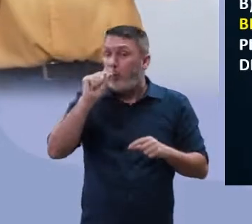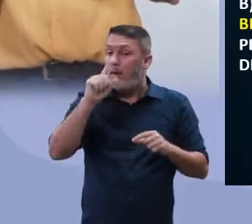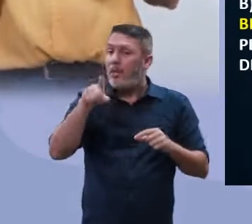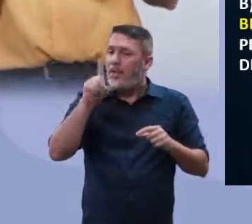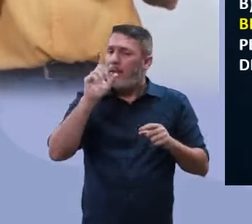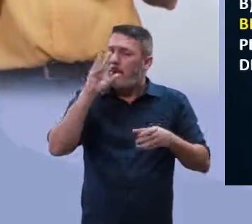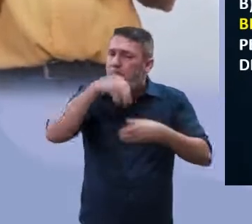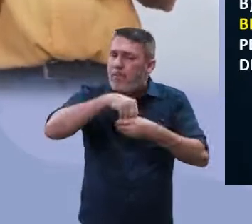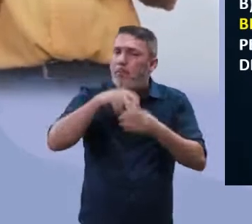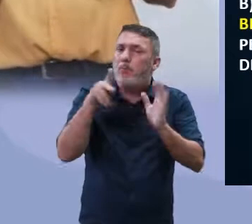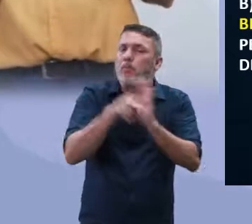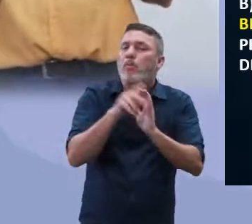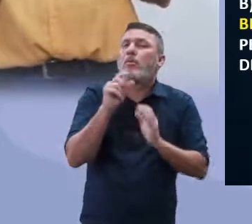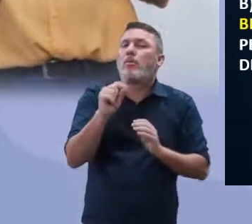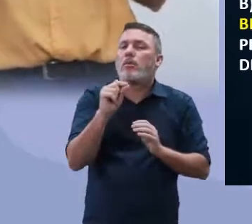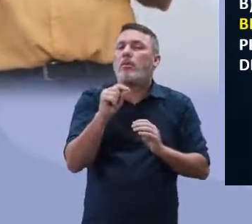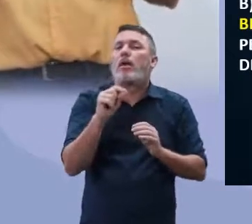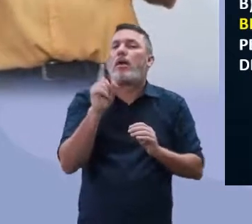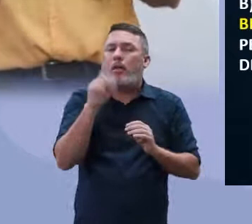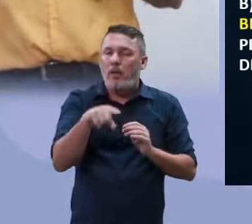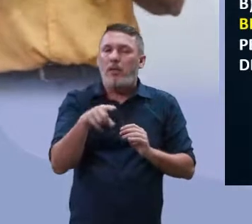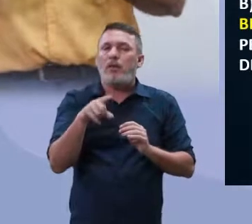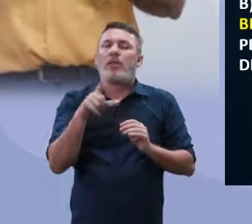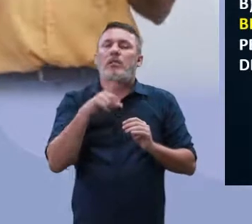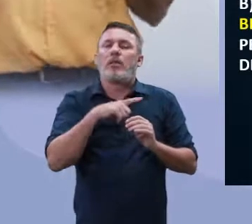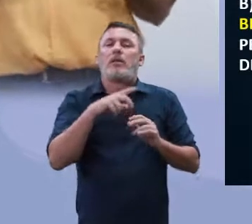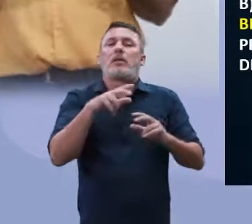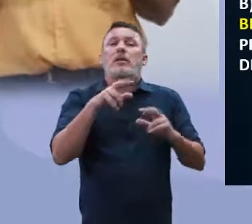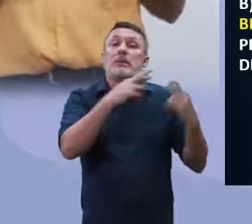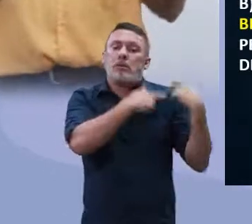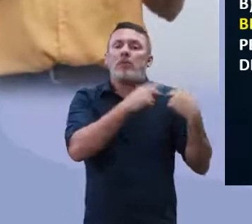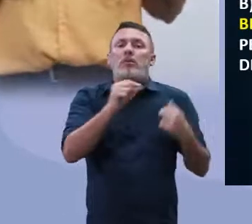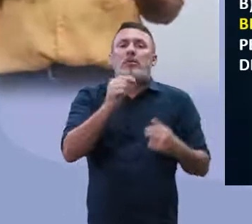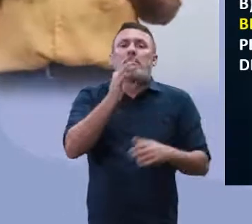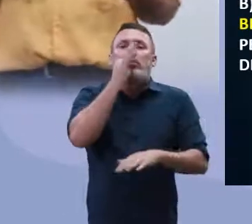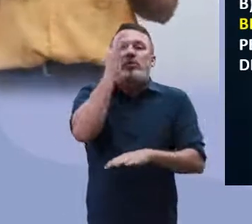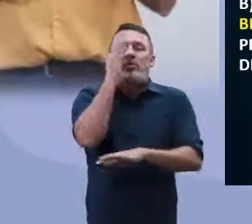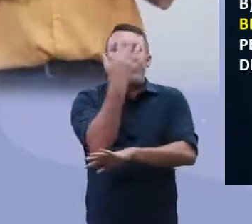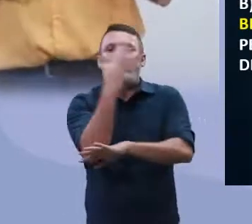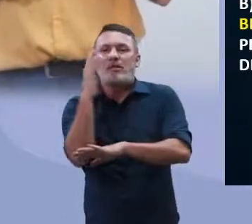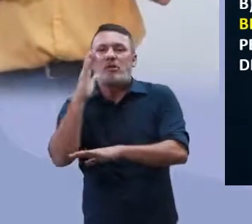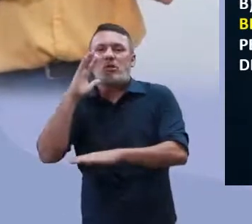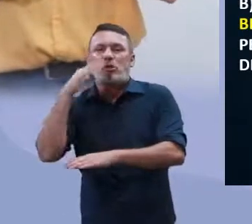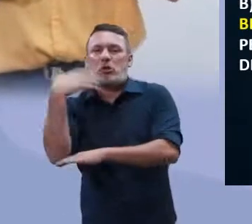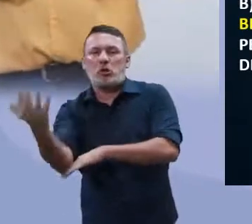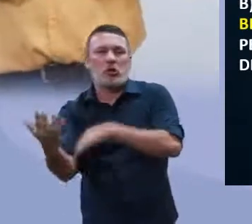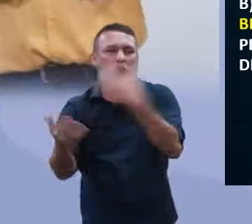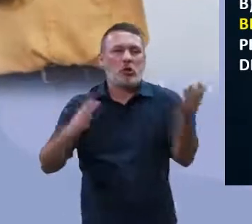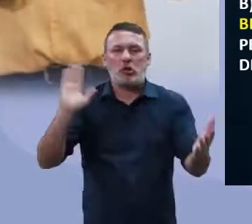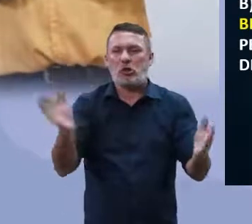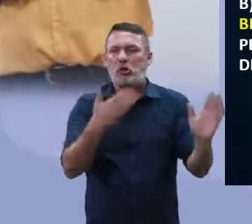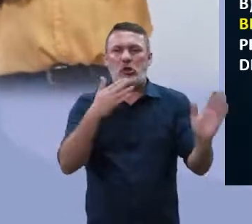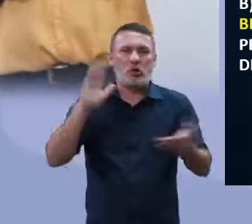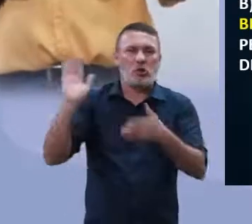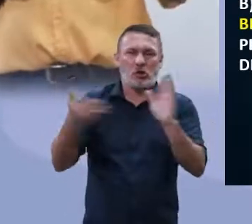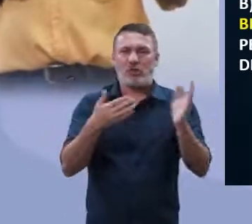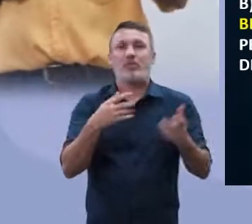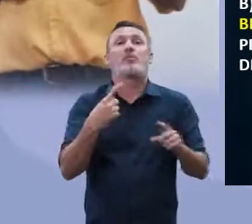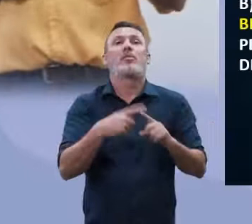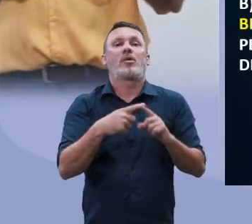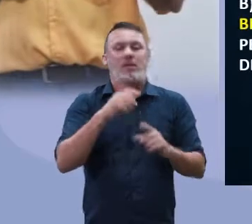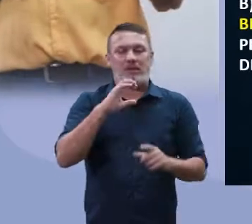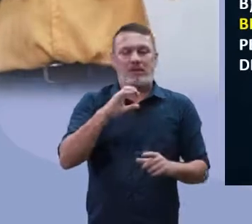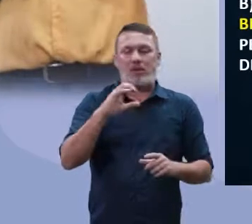intimamente relacionado, né, à questão do desmatamento, ou seja, o volume de CO2